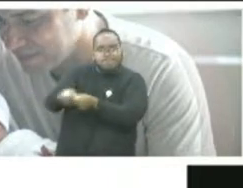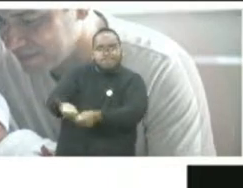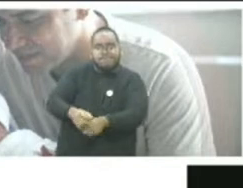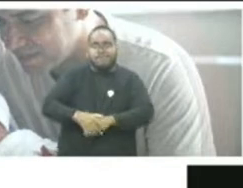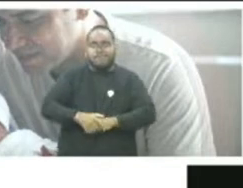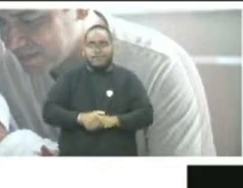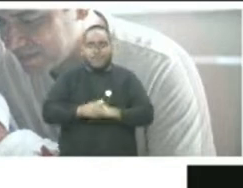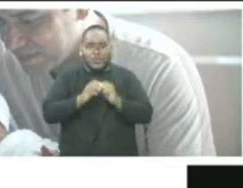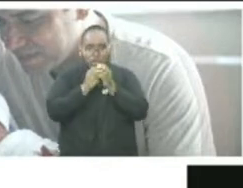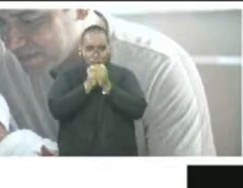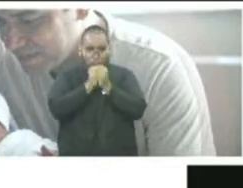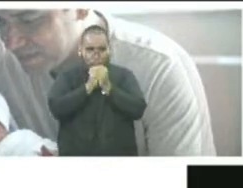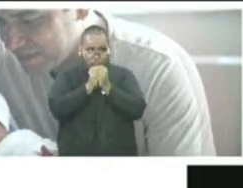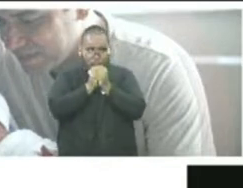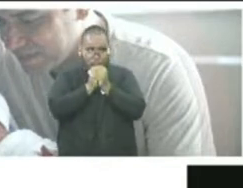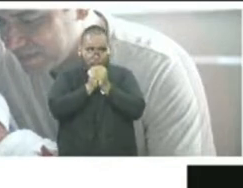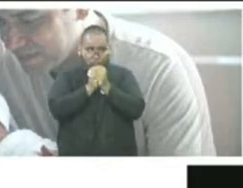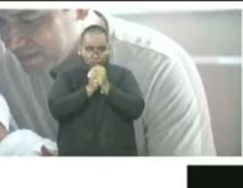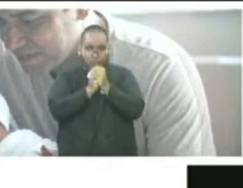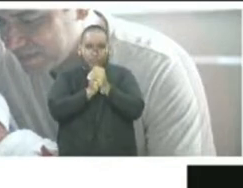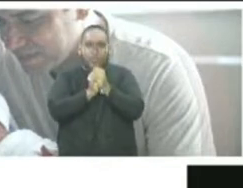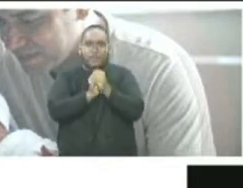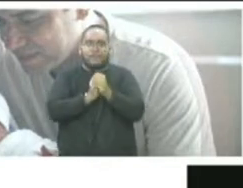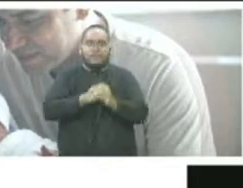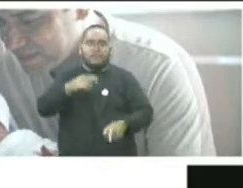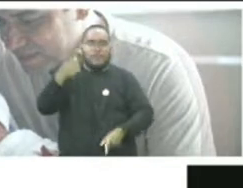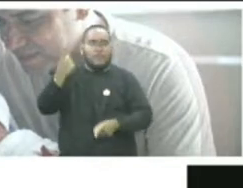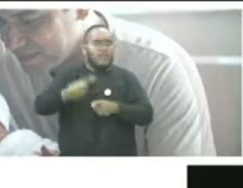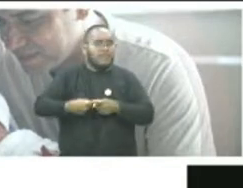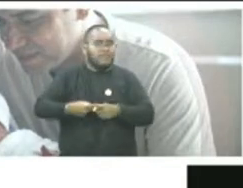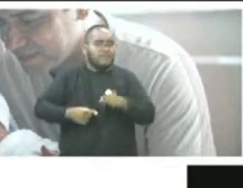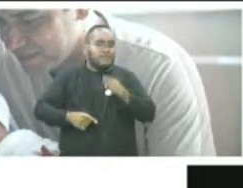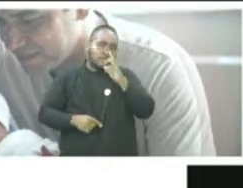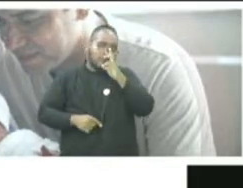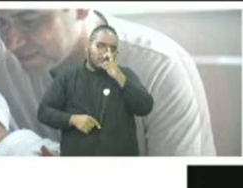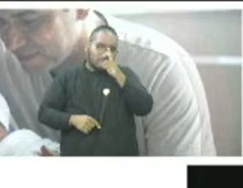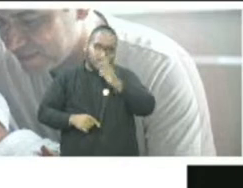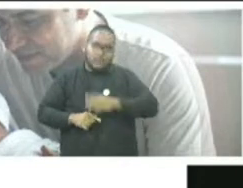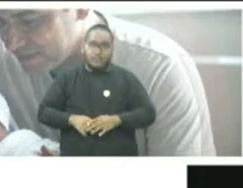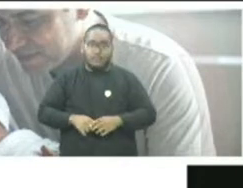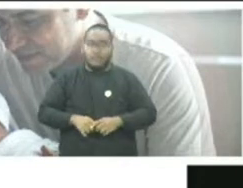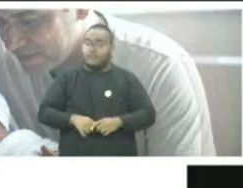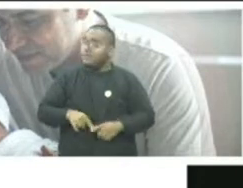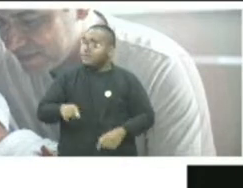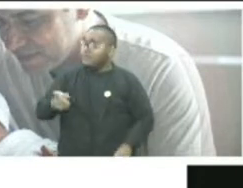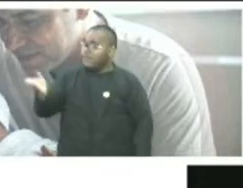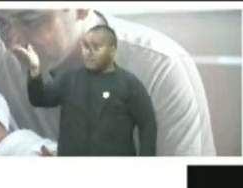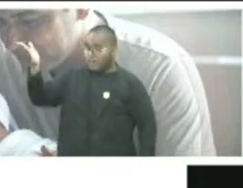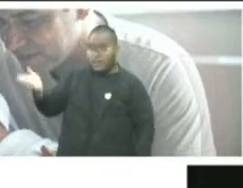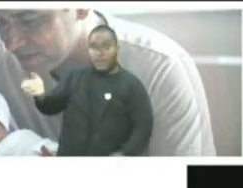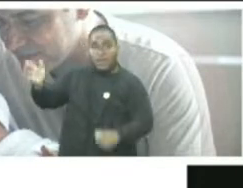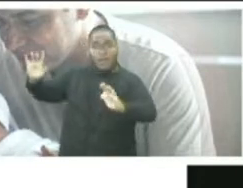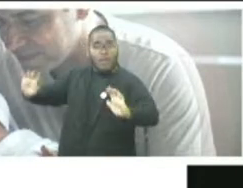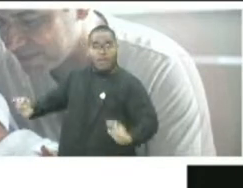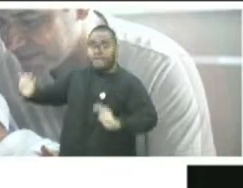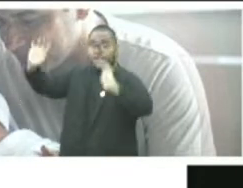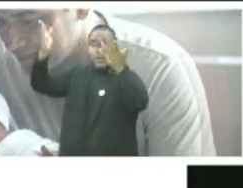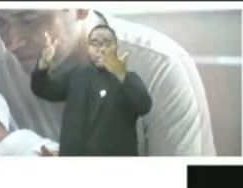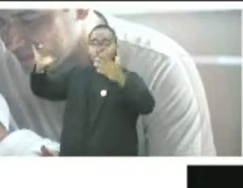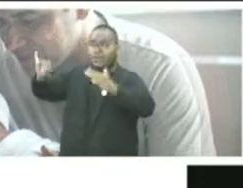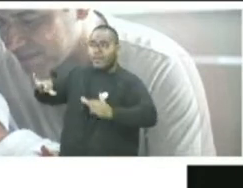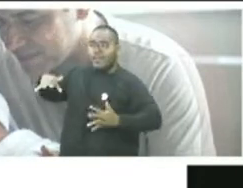Por quê, né? Por que esse é um evento internacional e que tem envolvido